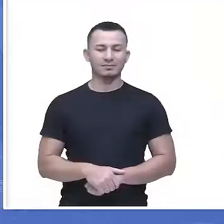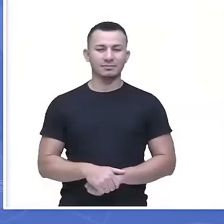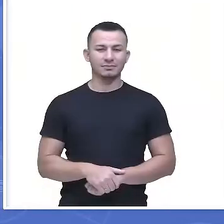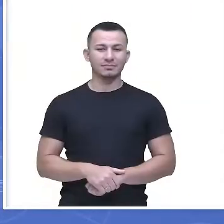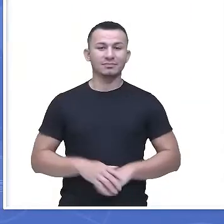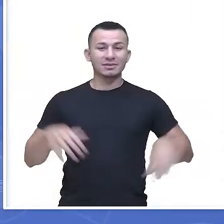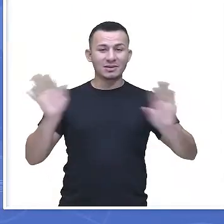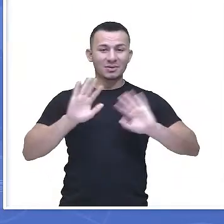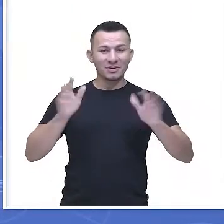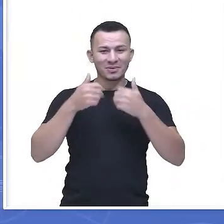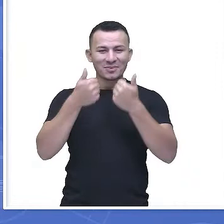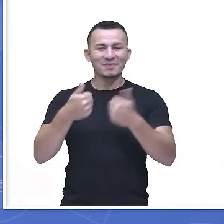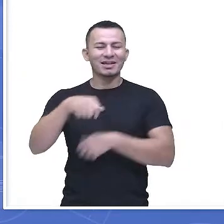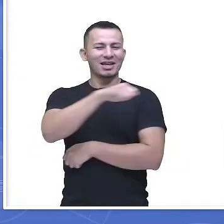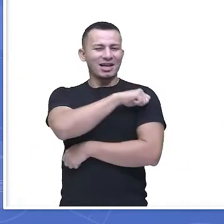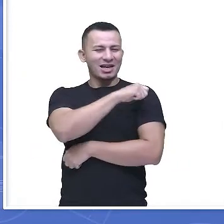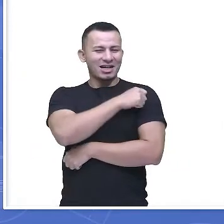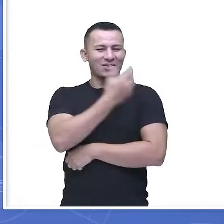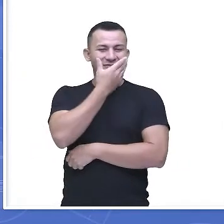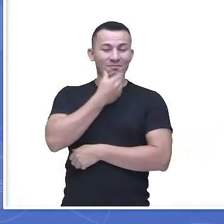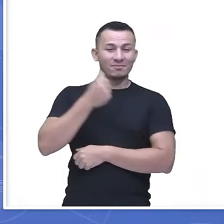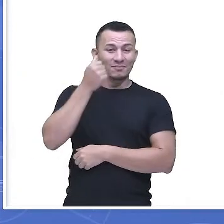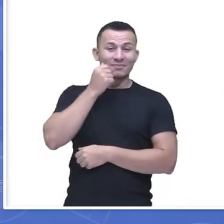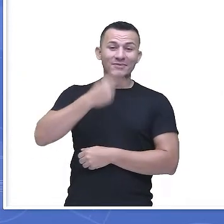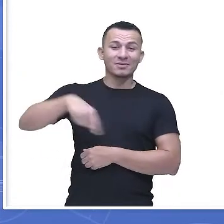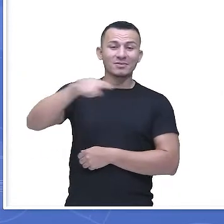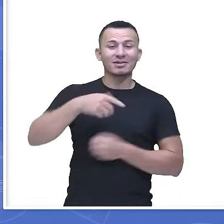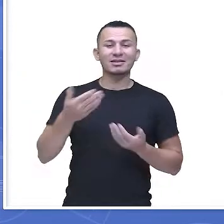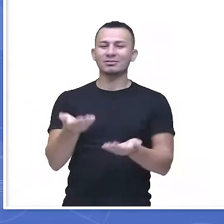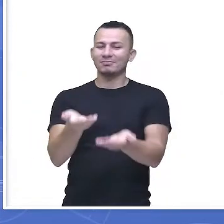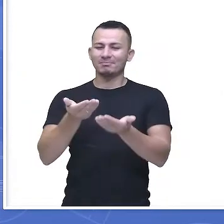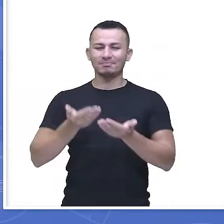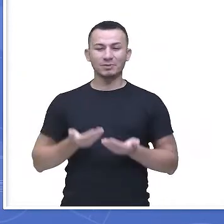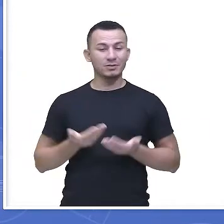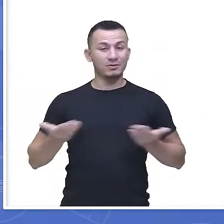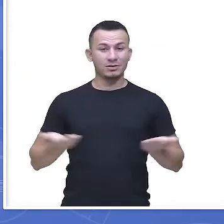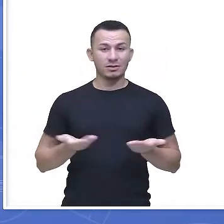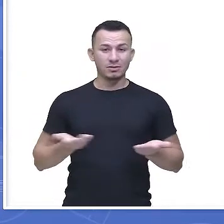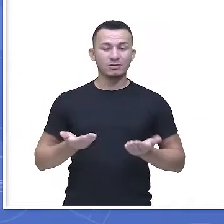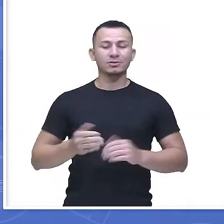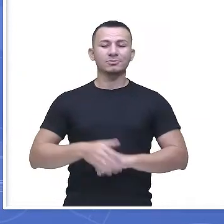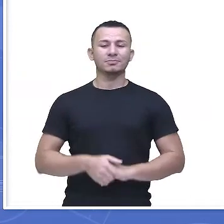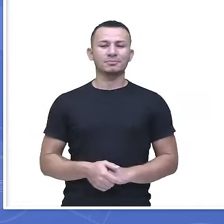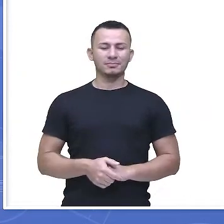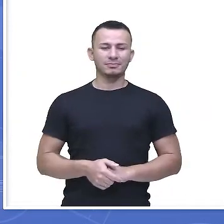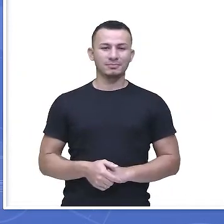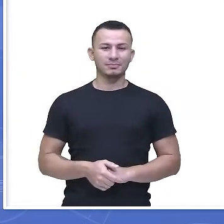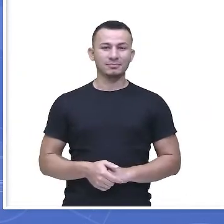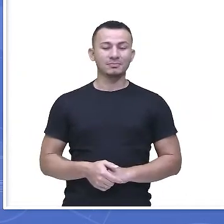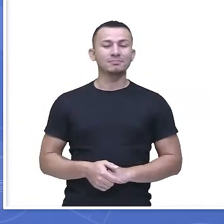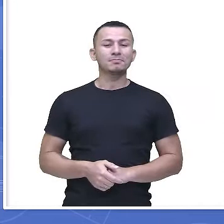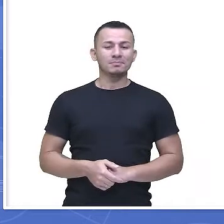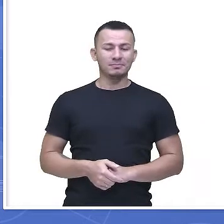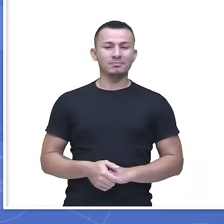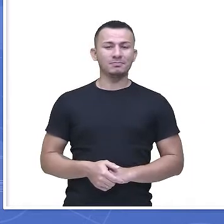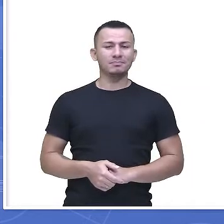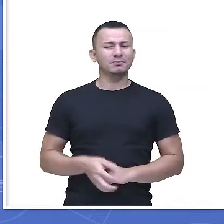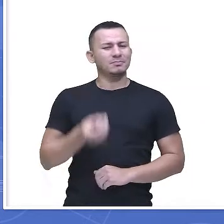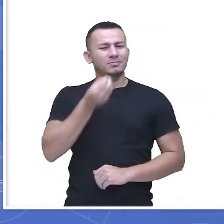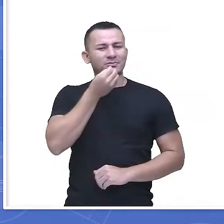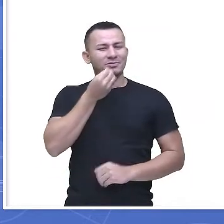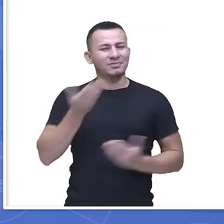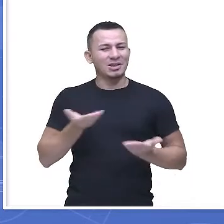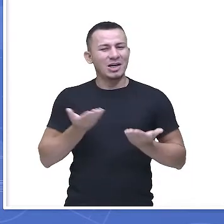Olá, alunos e alunas, sejam todos e todas muito bem-vindas a mais uma oportunidade